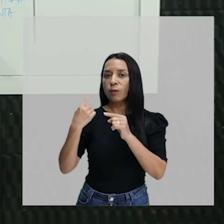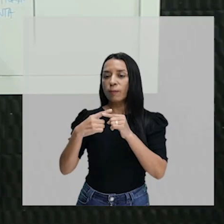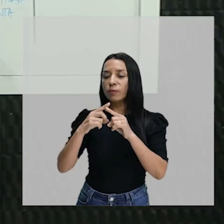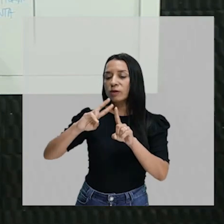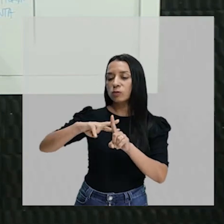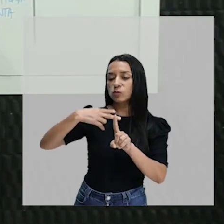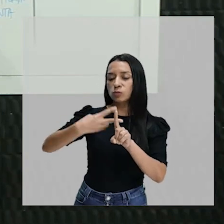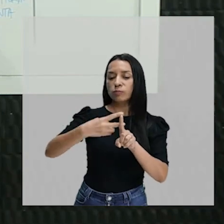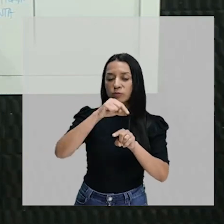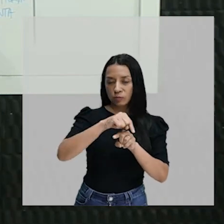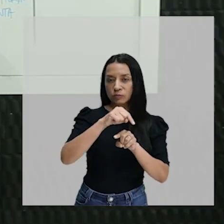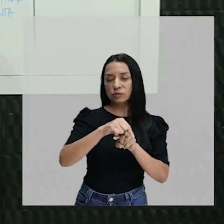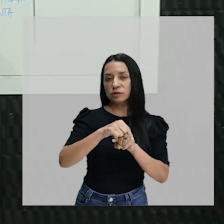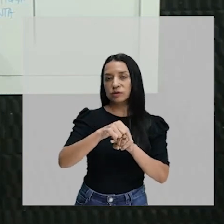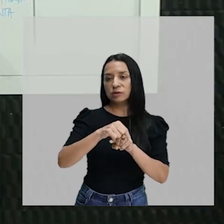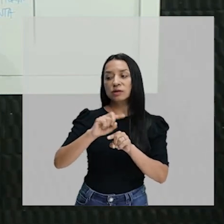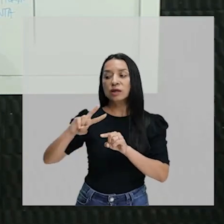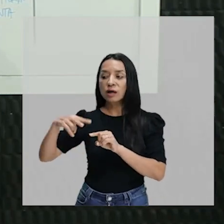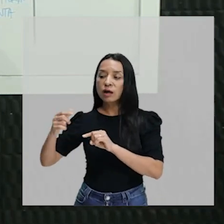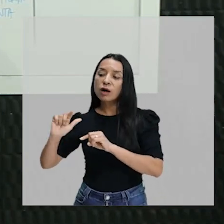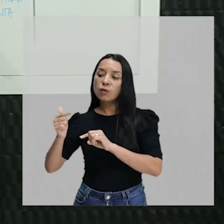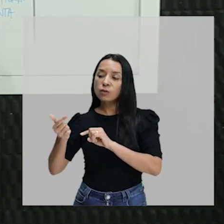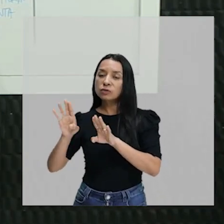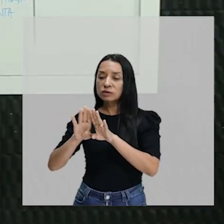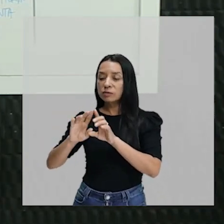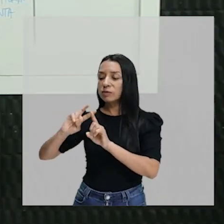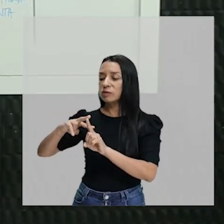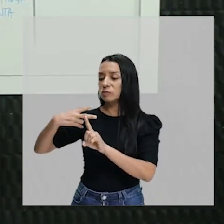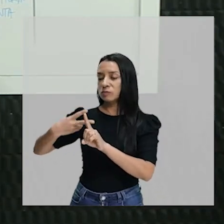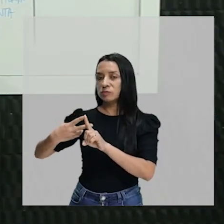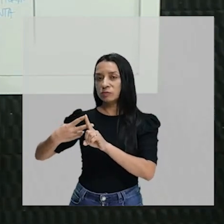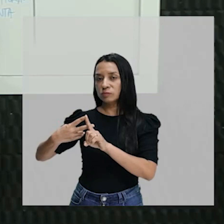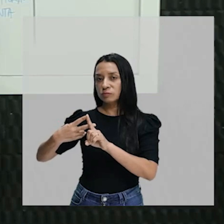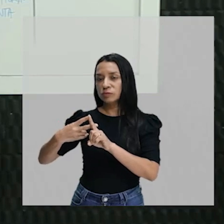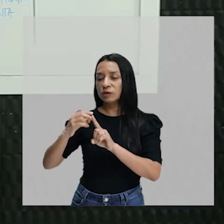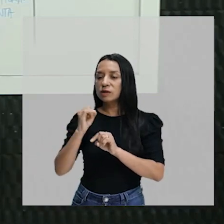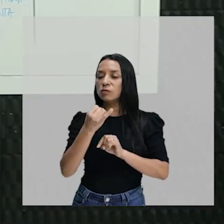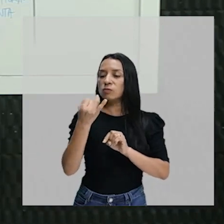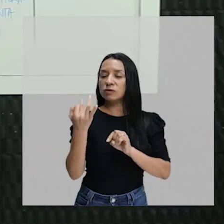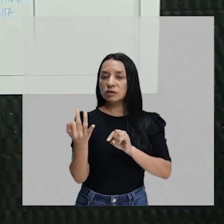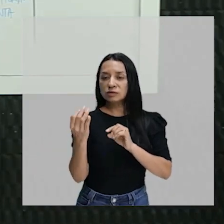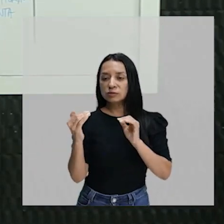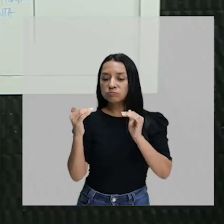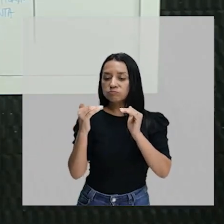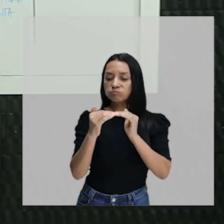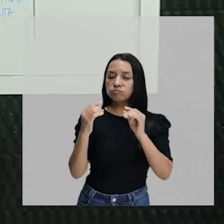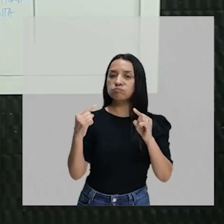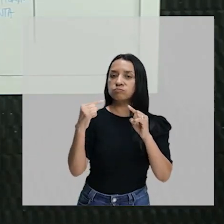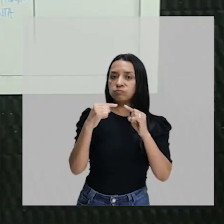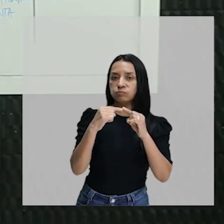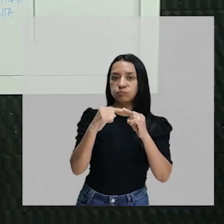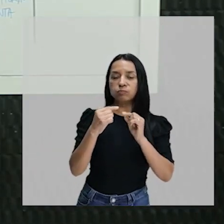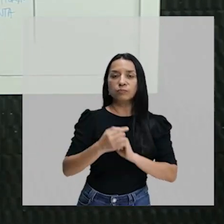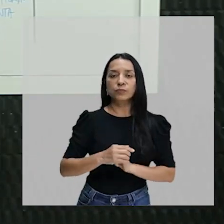duplicou uma a outra duplicou também são grandezas diretamente proporcionais tá Então veja só